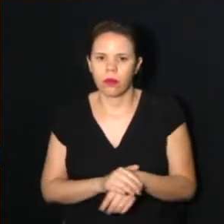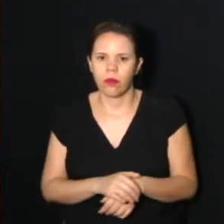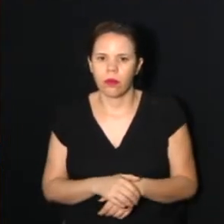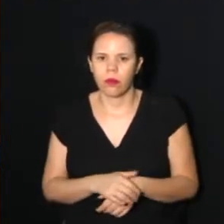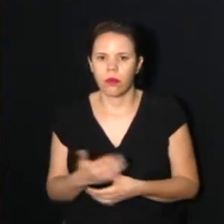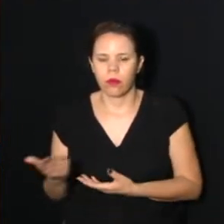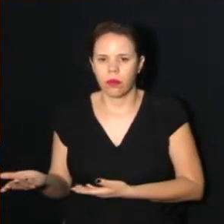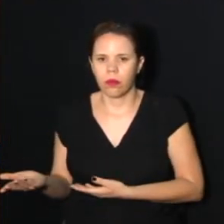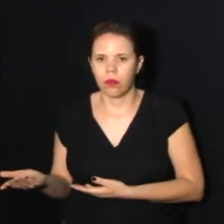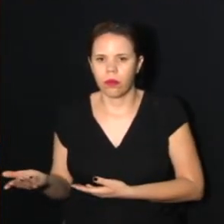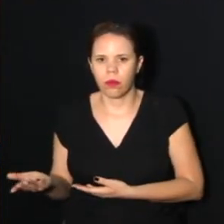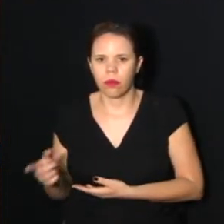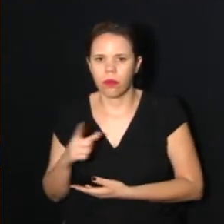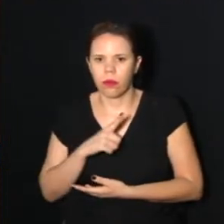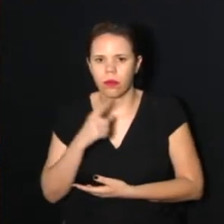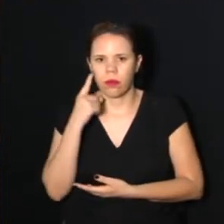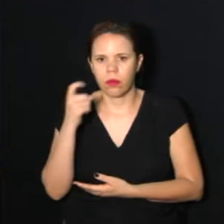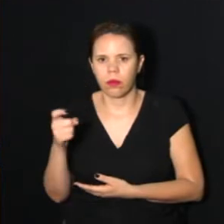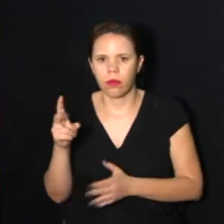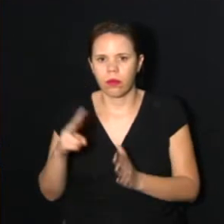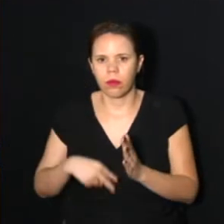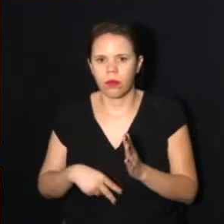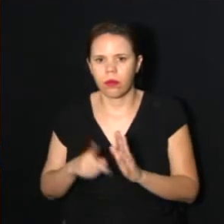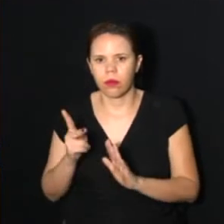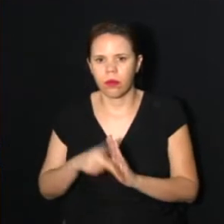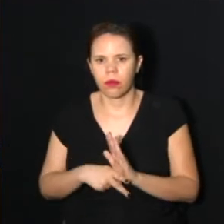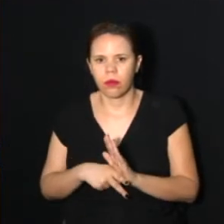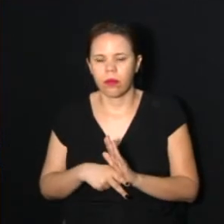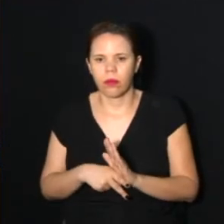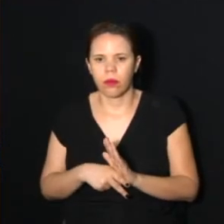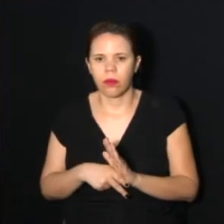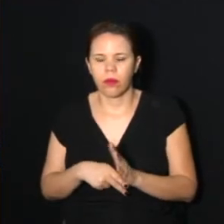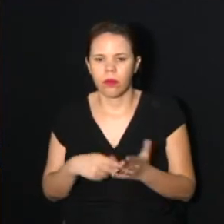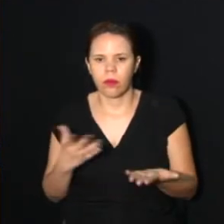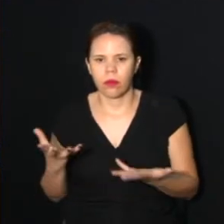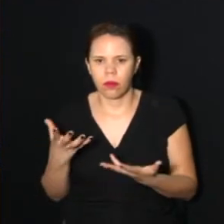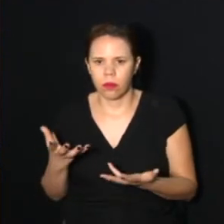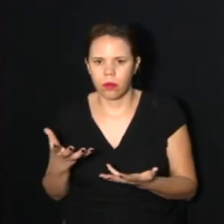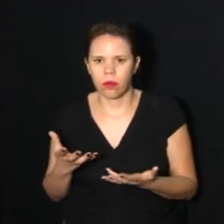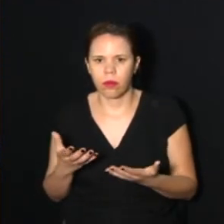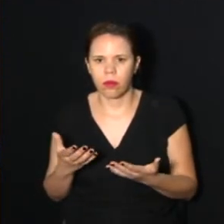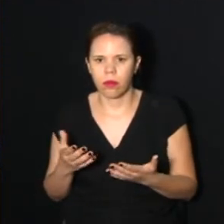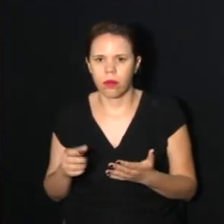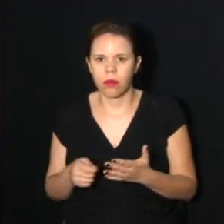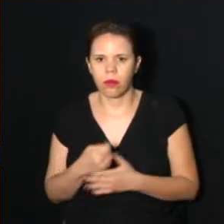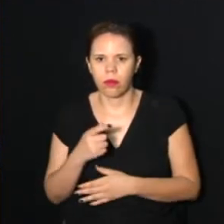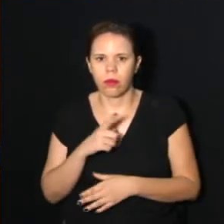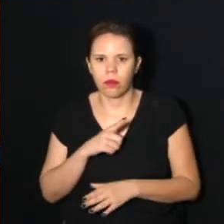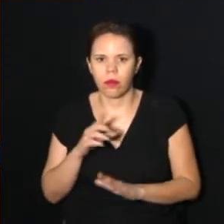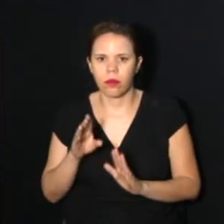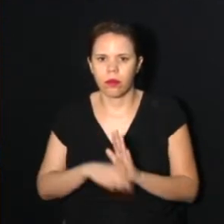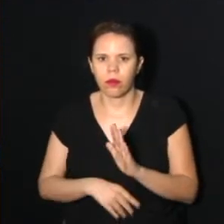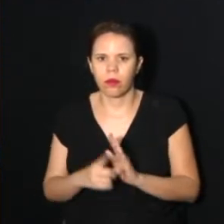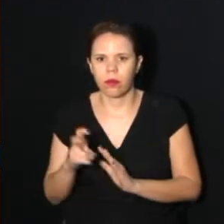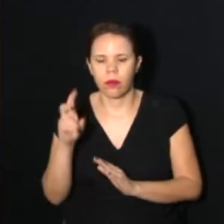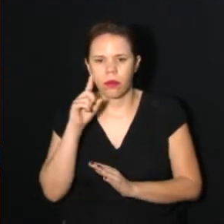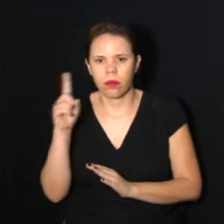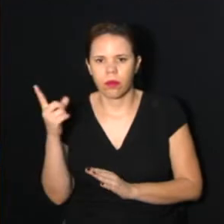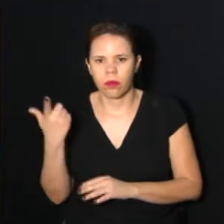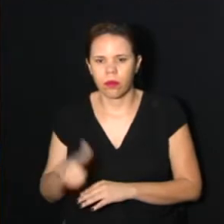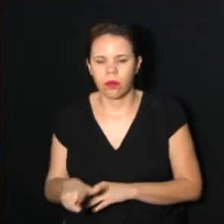senhor teve um interesse em ler o projeto, teve interesse em se dedicar. O senhor quer que eu delibero? Nós temos uma pauta daqui 15 dias